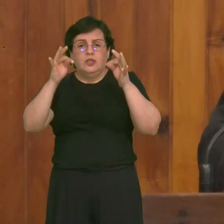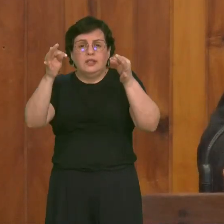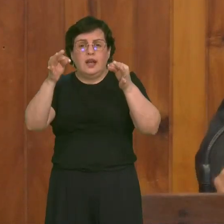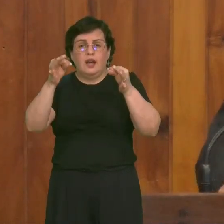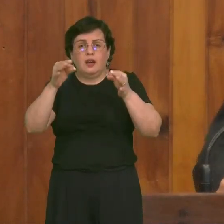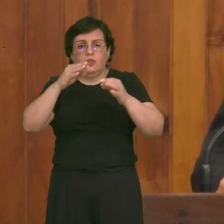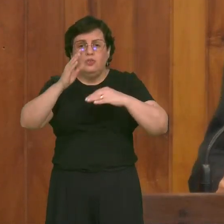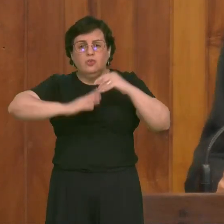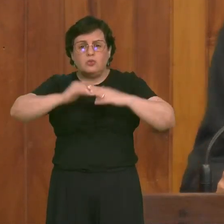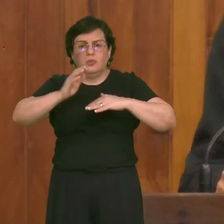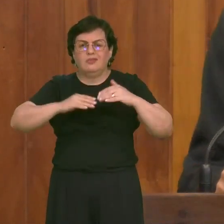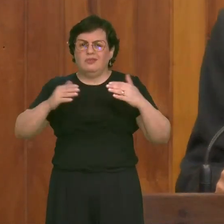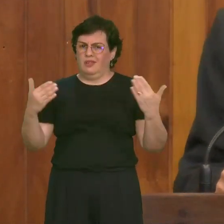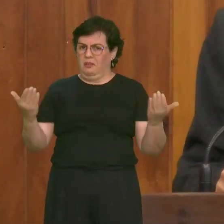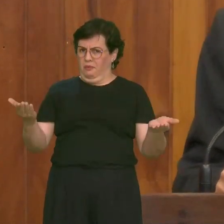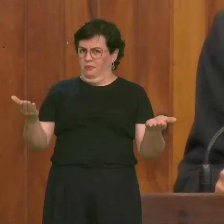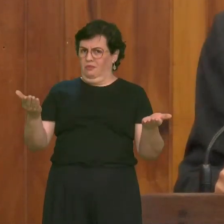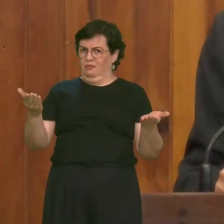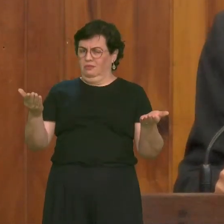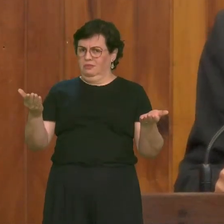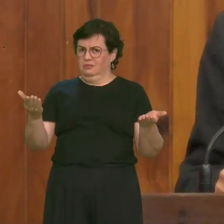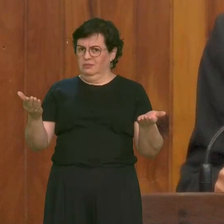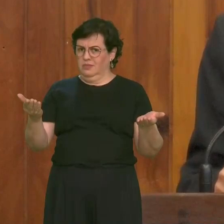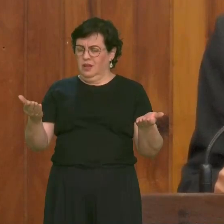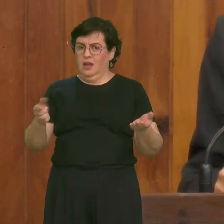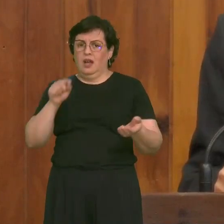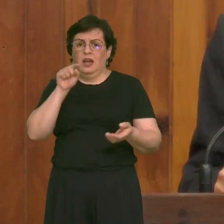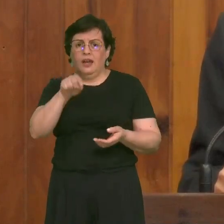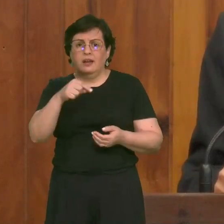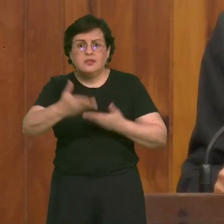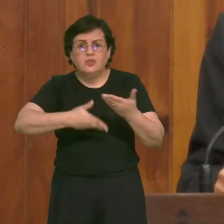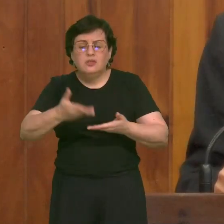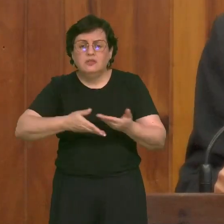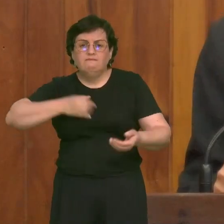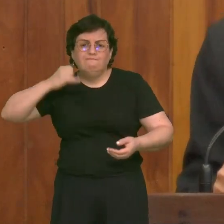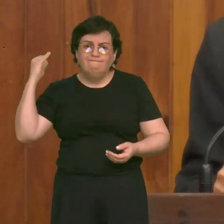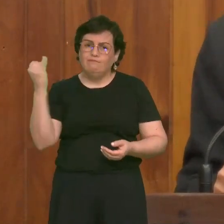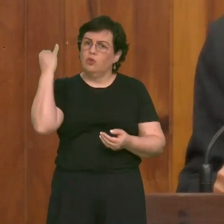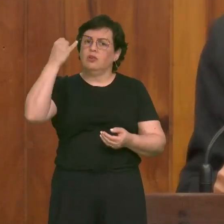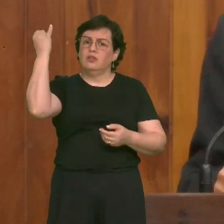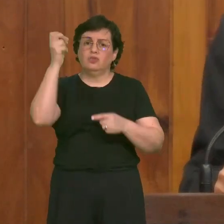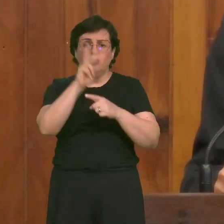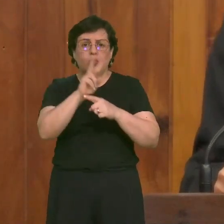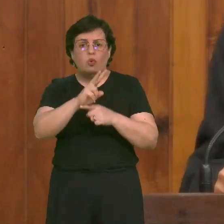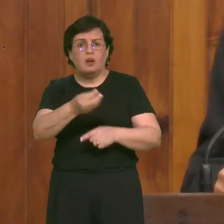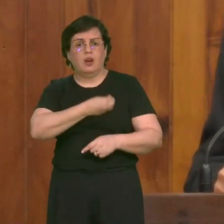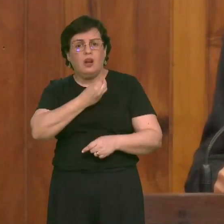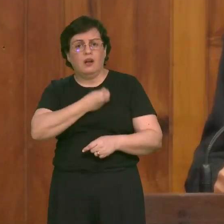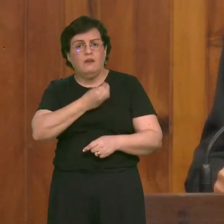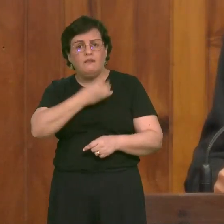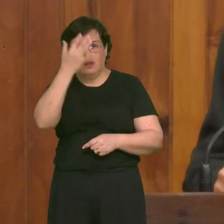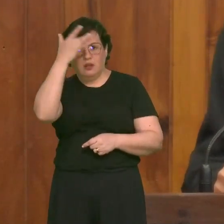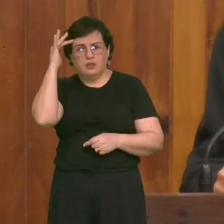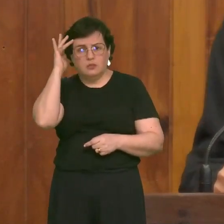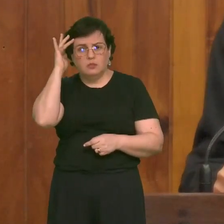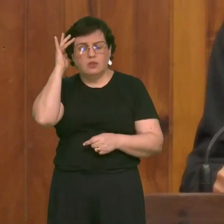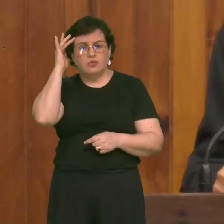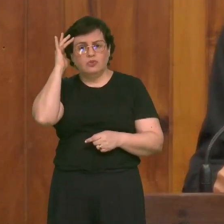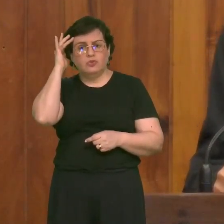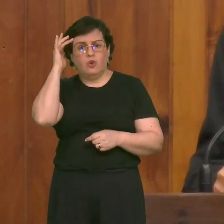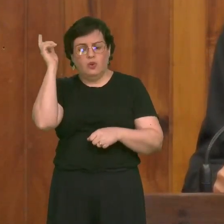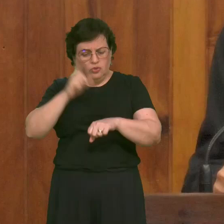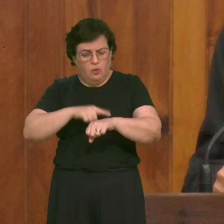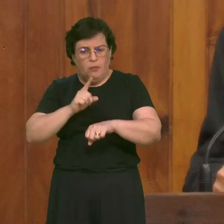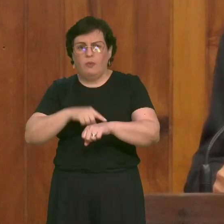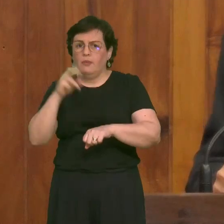ou seja um serviço de extrema importância que cuida da vida das pessoas numa situação de vida ou morte